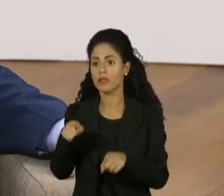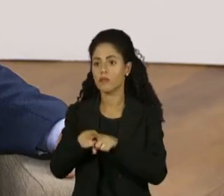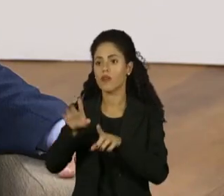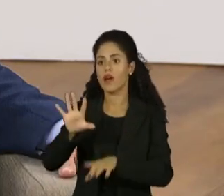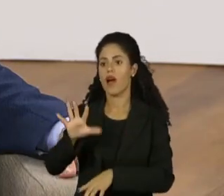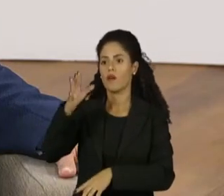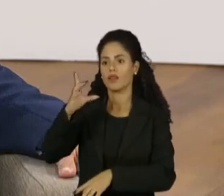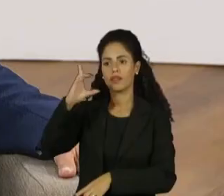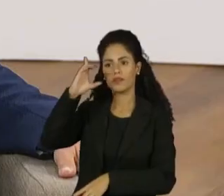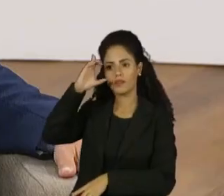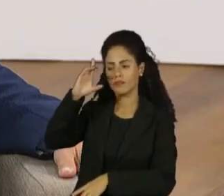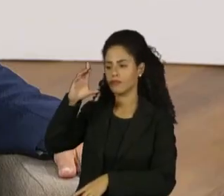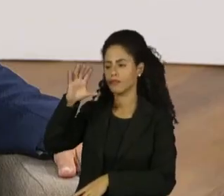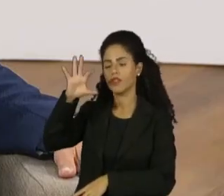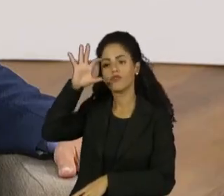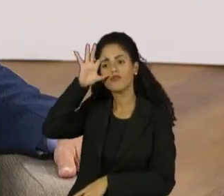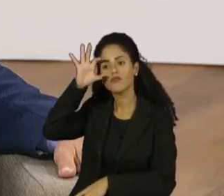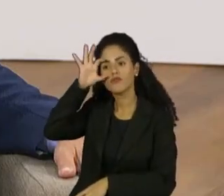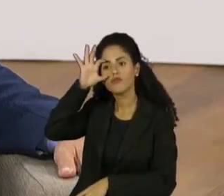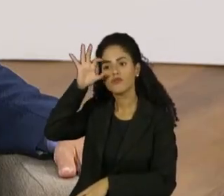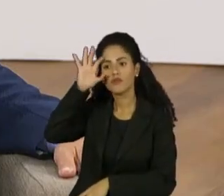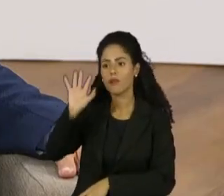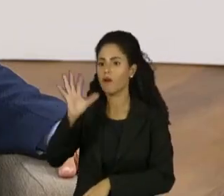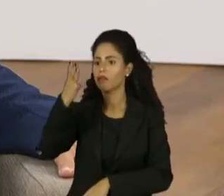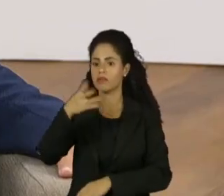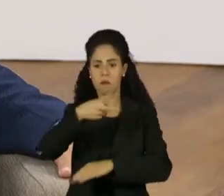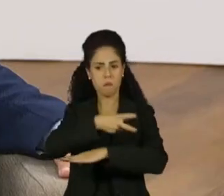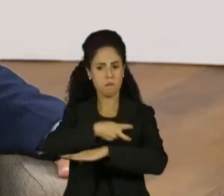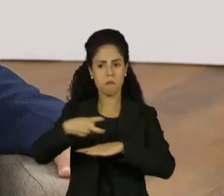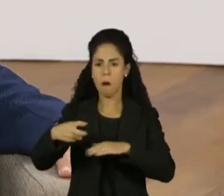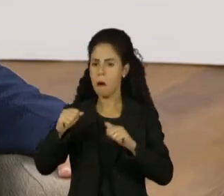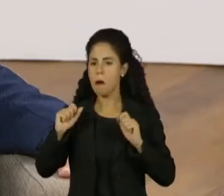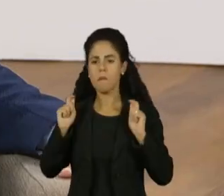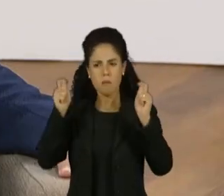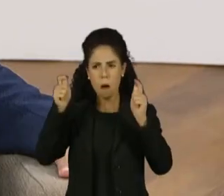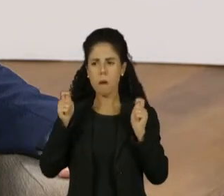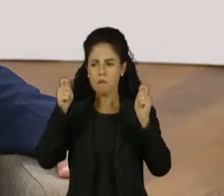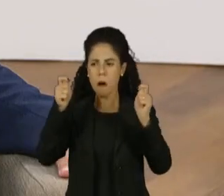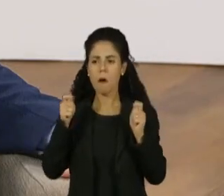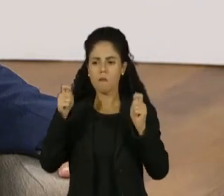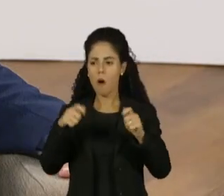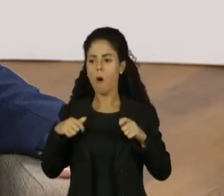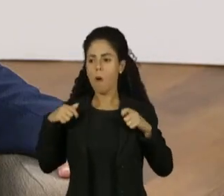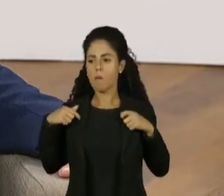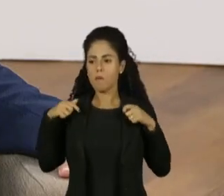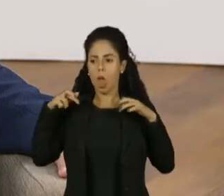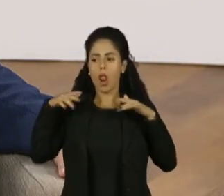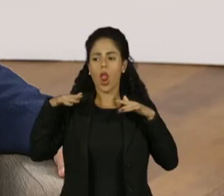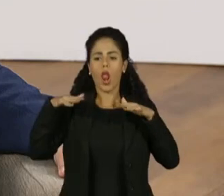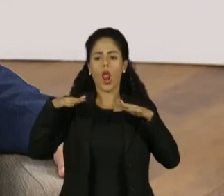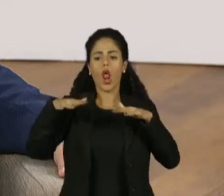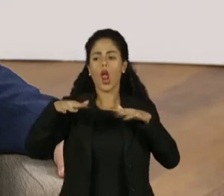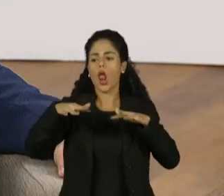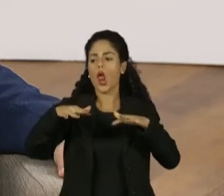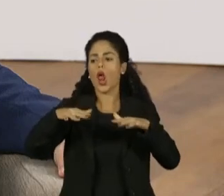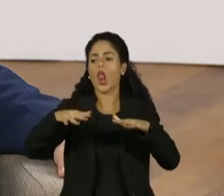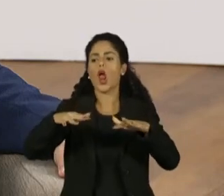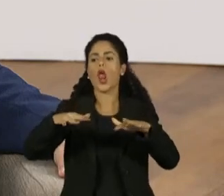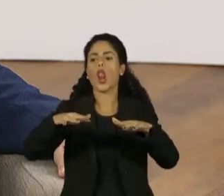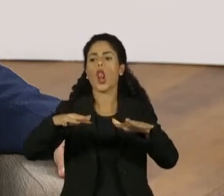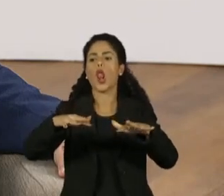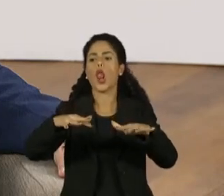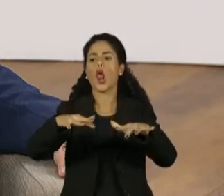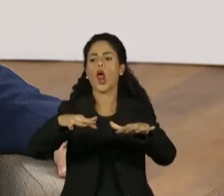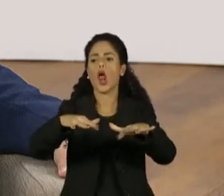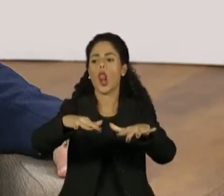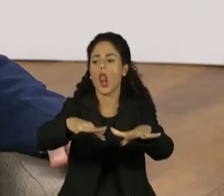com a presidente Dilma. Então, houve uma grande mobilização nacional, a população foi para as ruas, houve um sentimento de convulsão